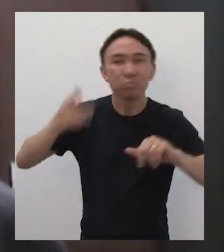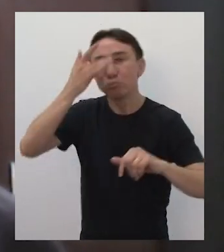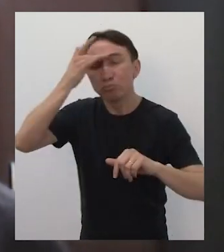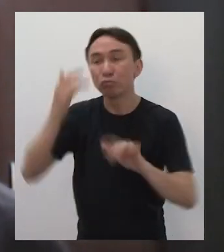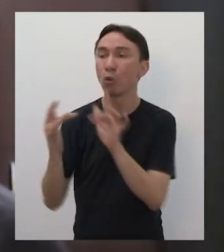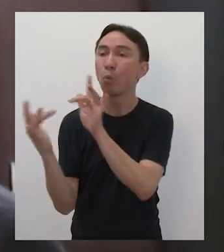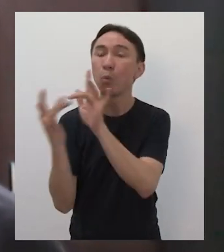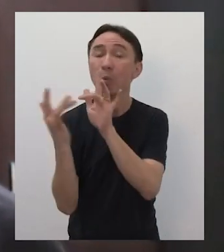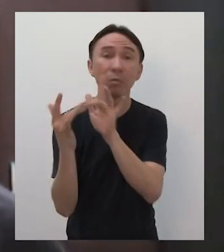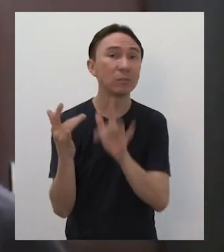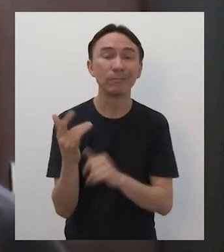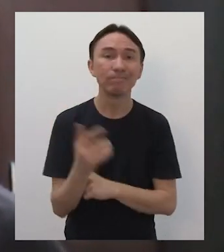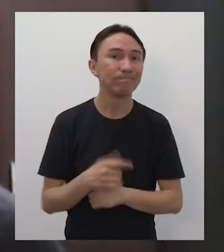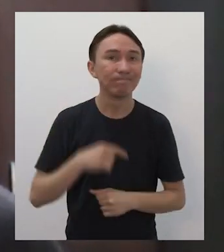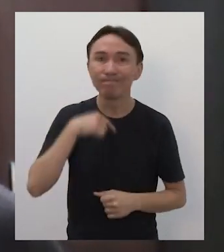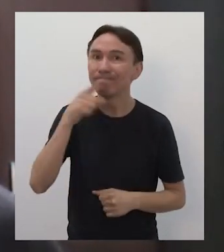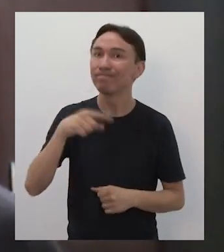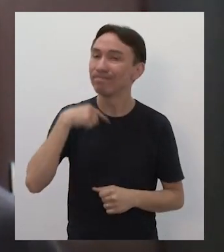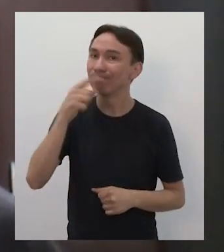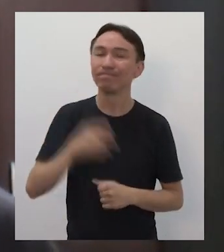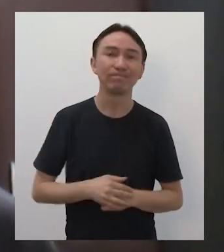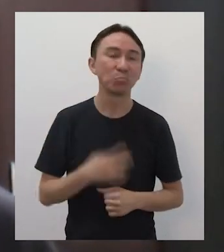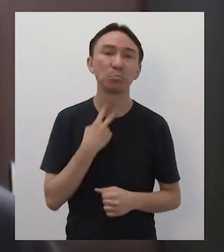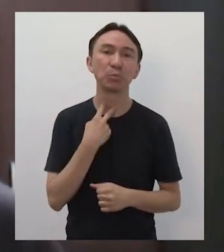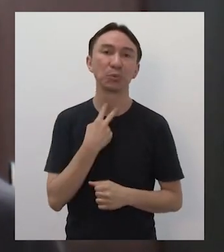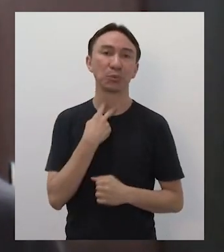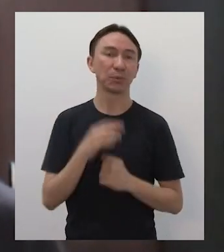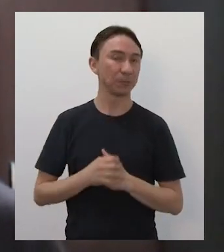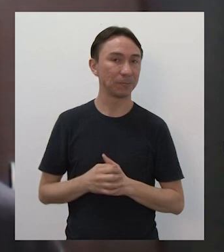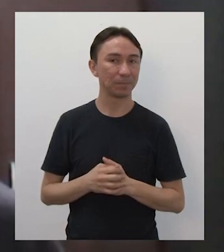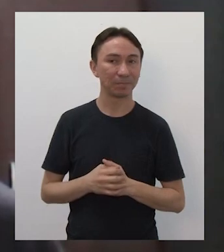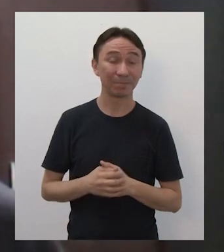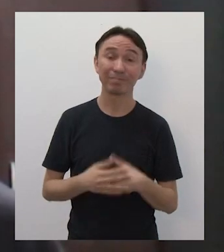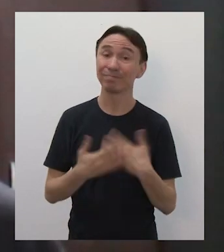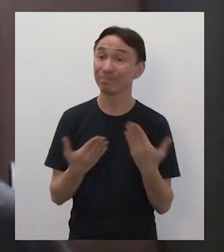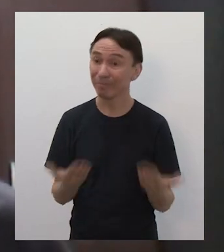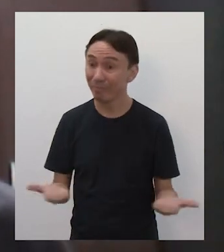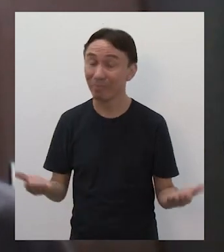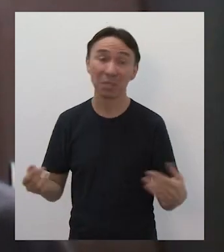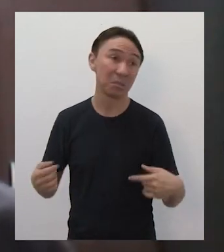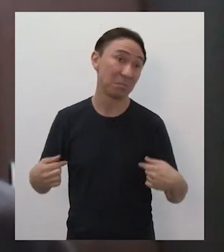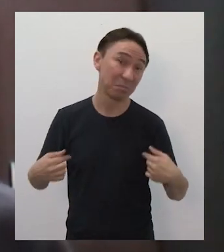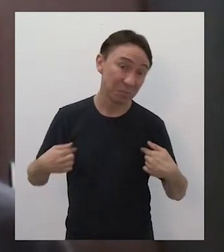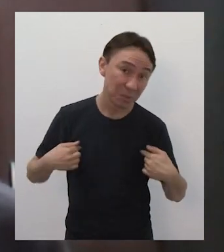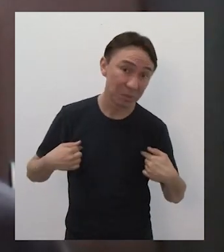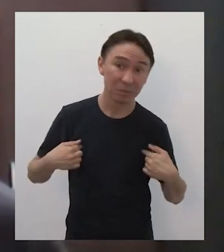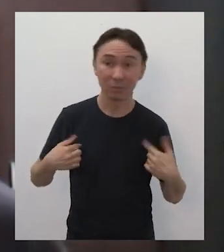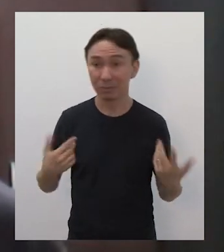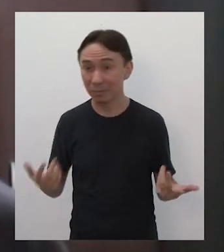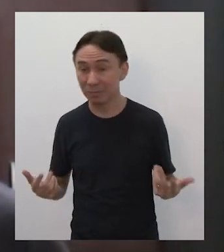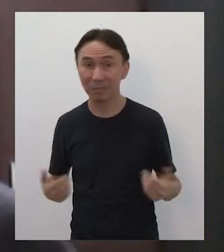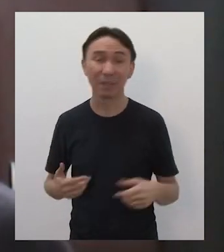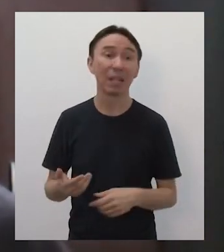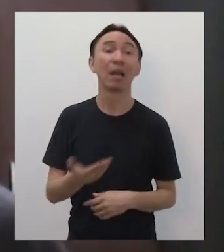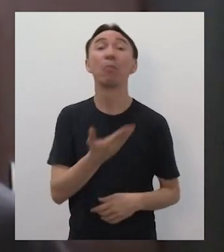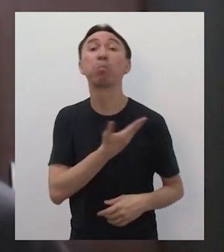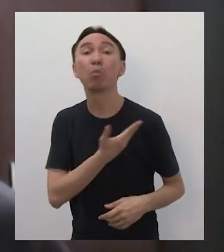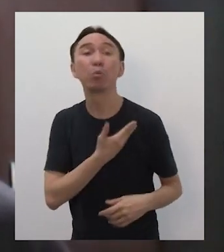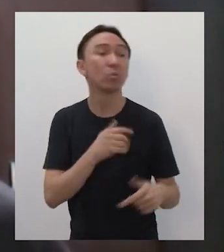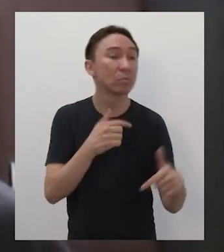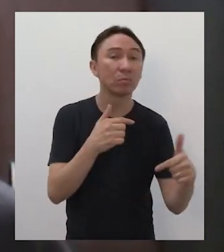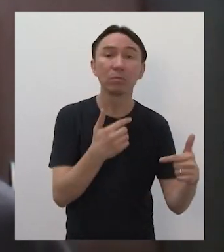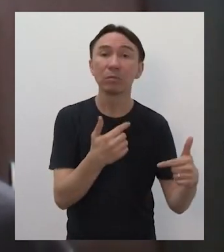esse momento. Né? Que eu não vejo os meus pares do meu trabalho, eu não vejo